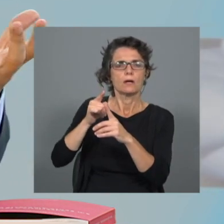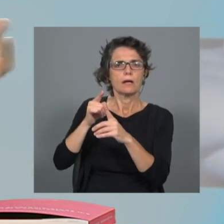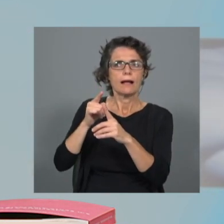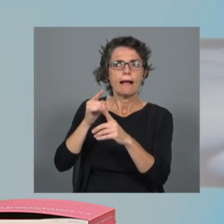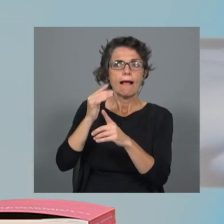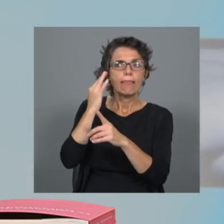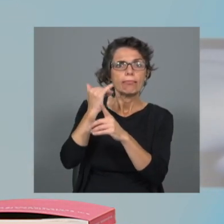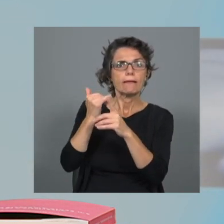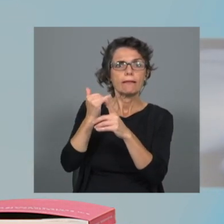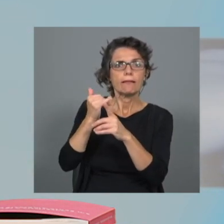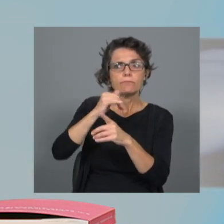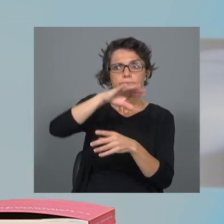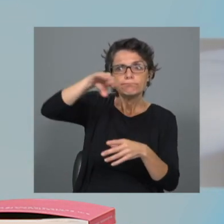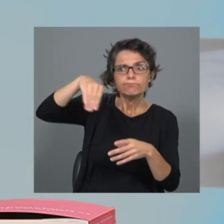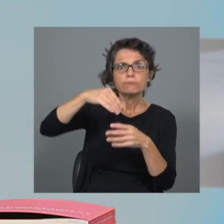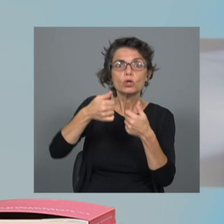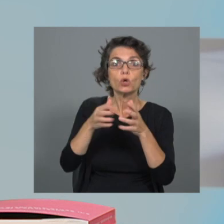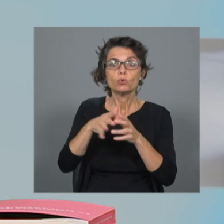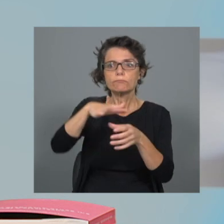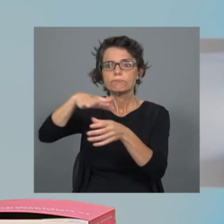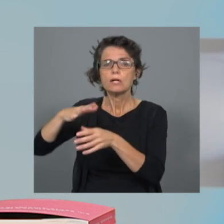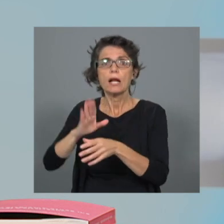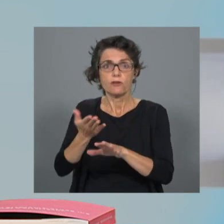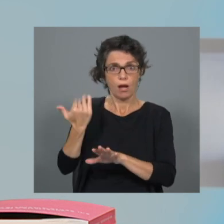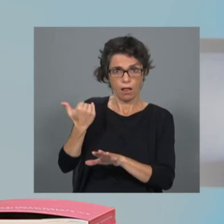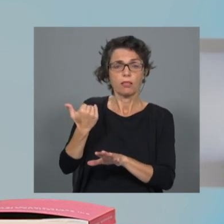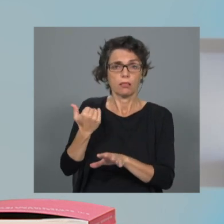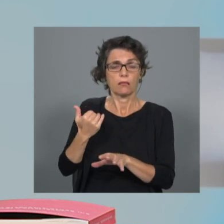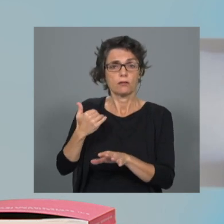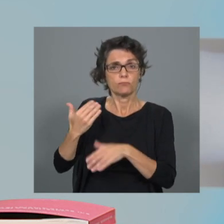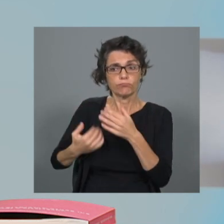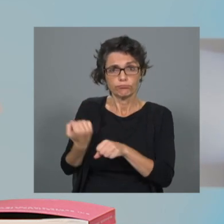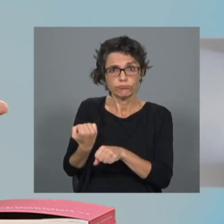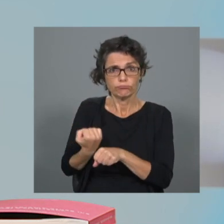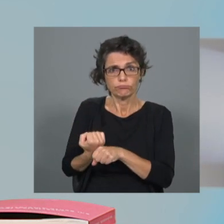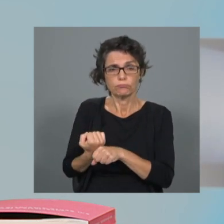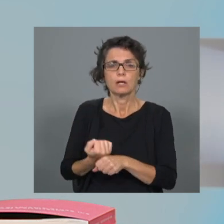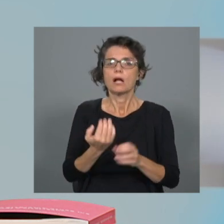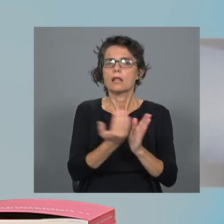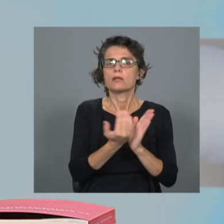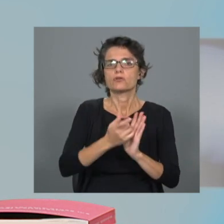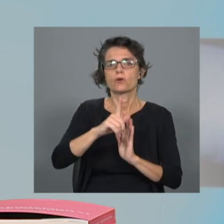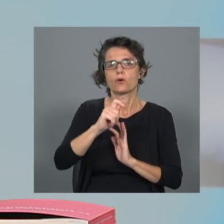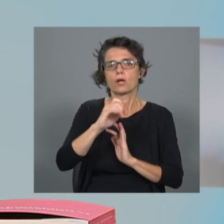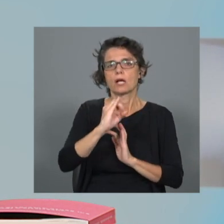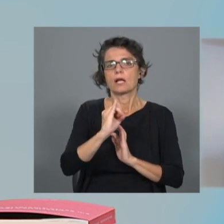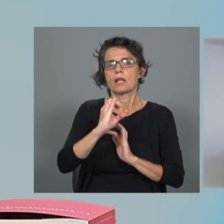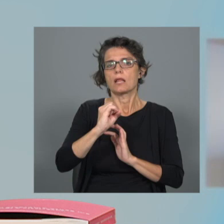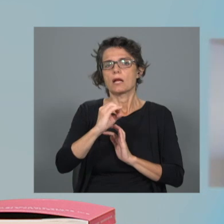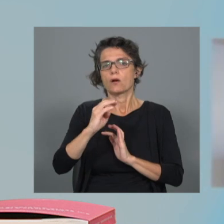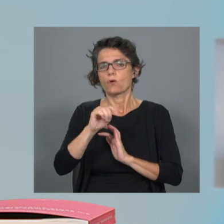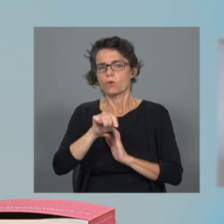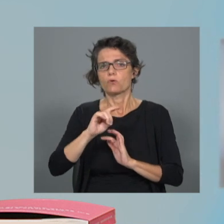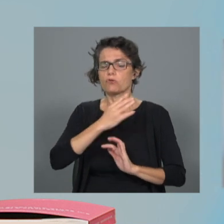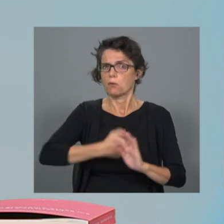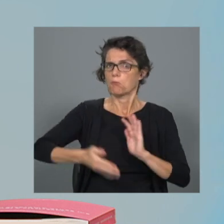instâncias, nós damos-lhe esse nome muitas vezes, que já existiam na nossa diocese. A Escola de Leigos, das mais antigas,